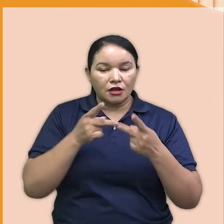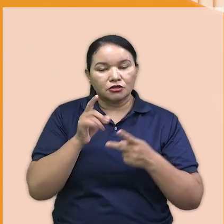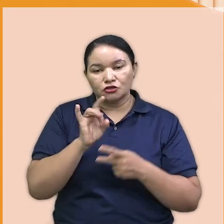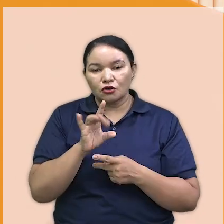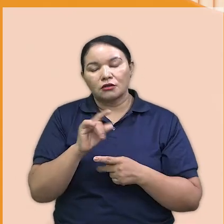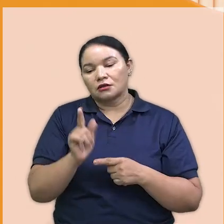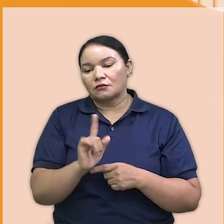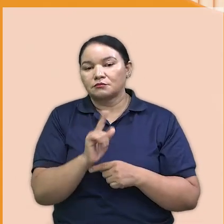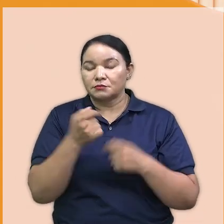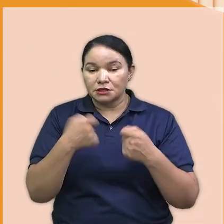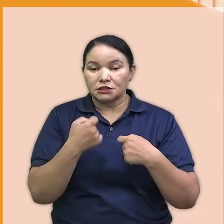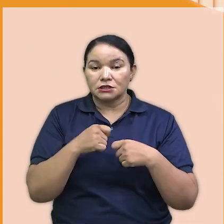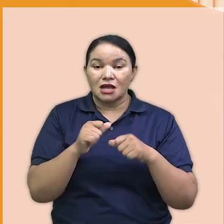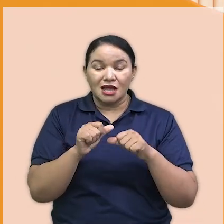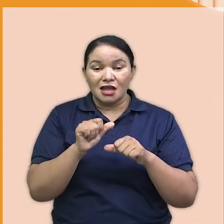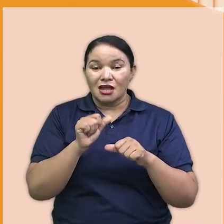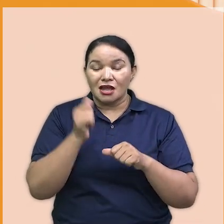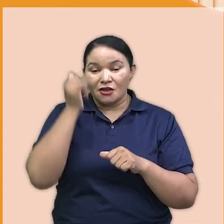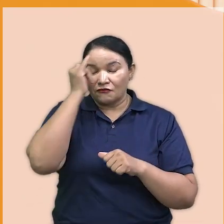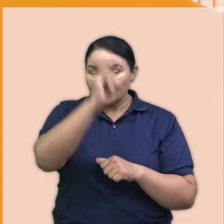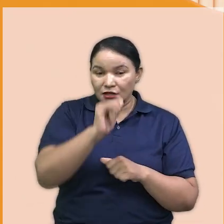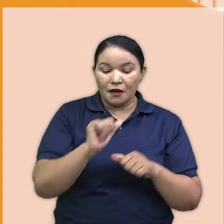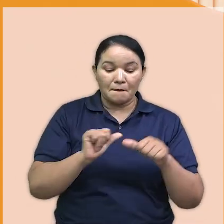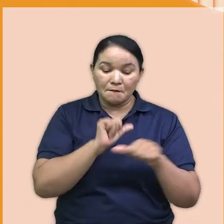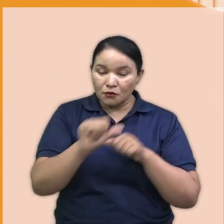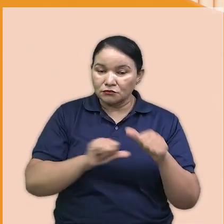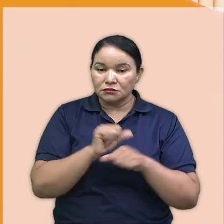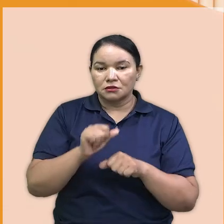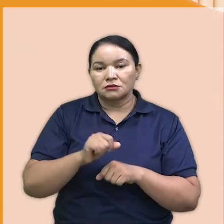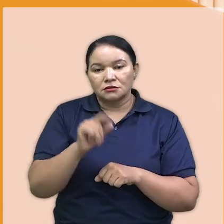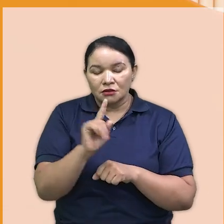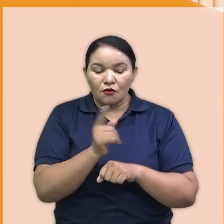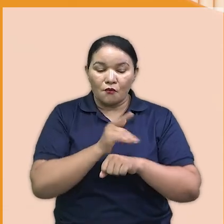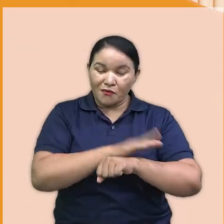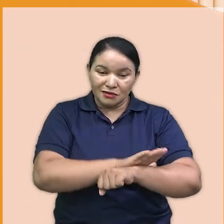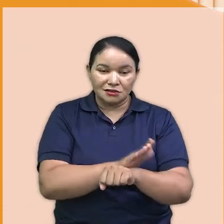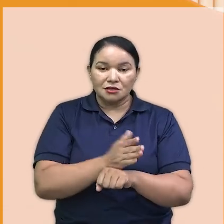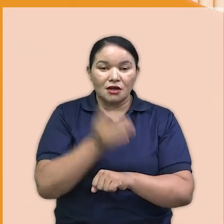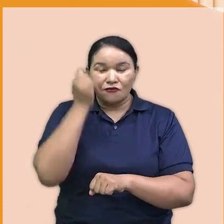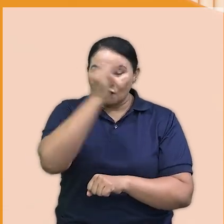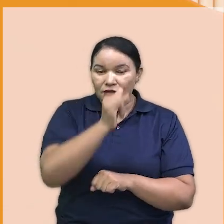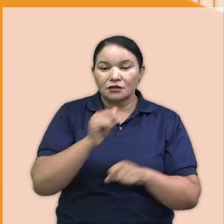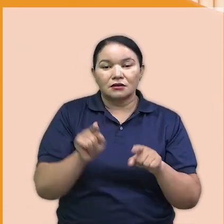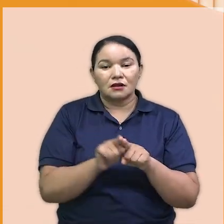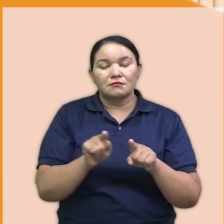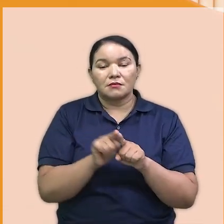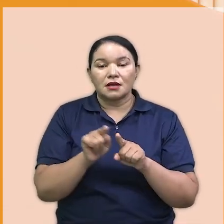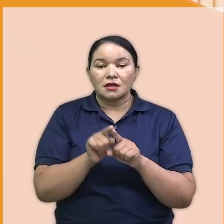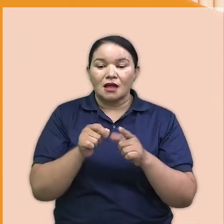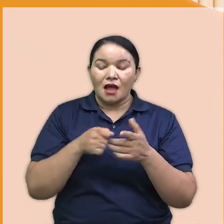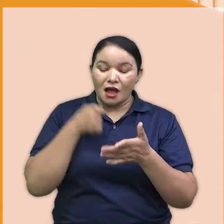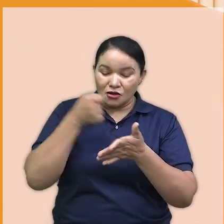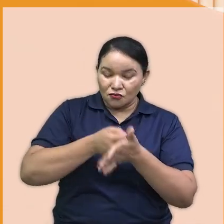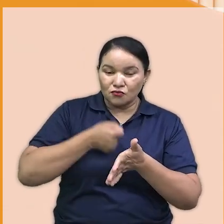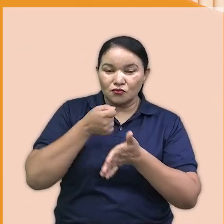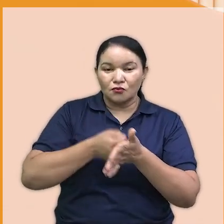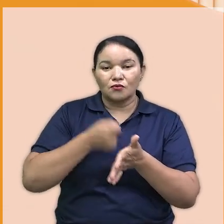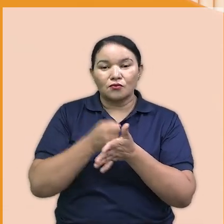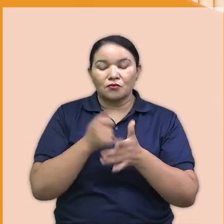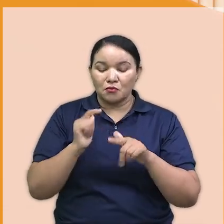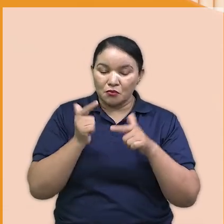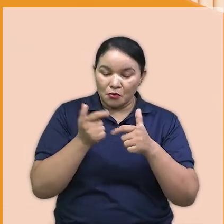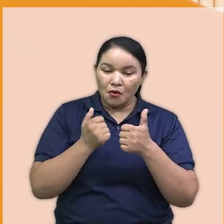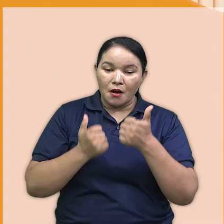a combater mesmo, ser antirracista. Né? Dizer não e, ao mesmo tempo, apoiar as lutas, as